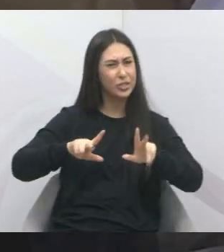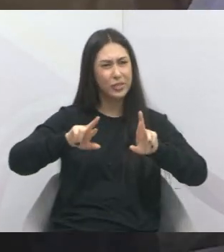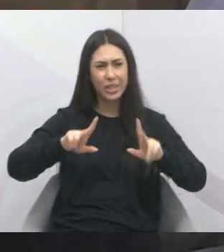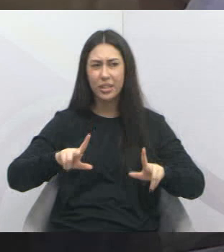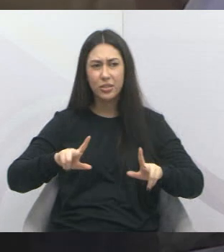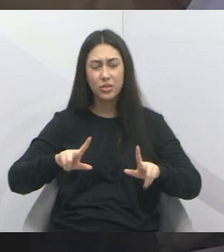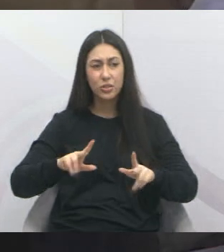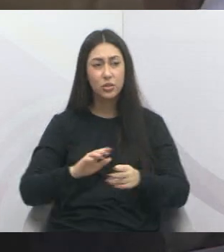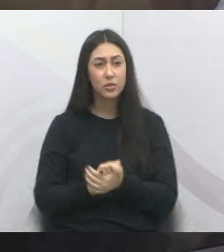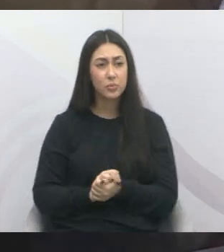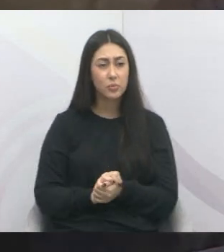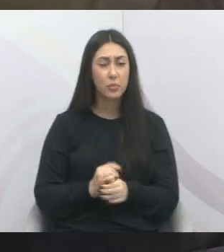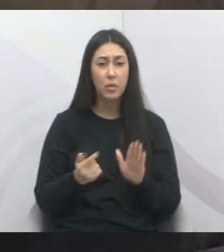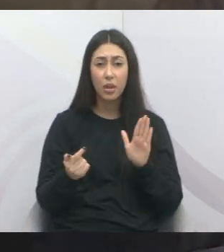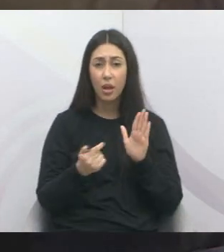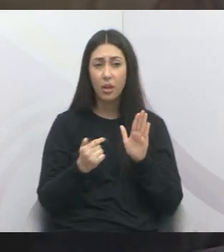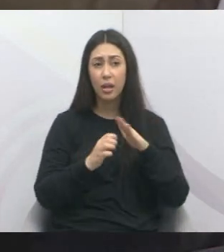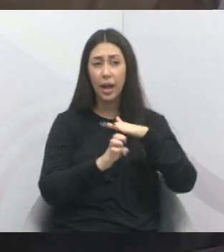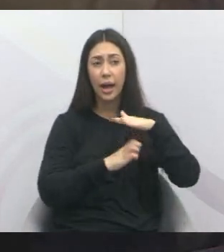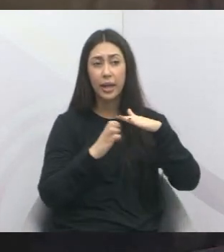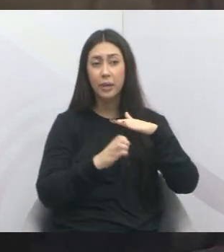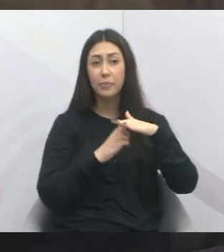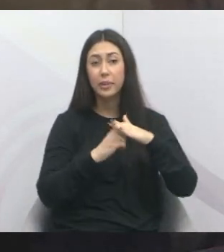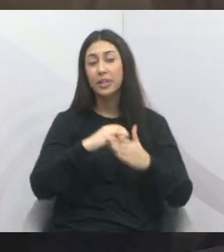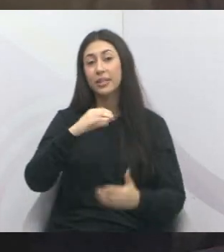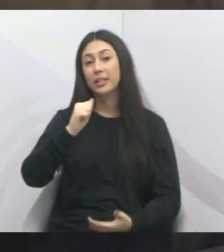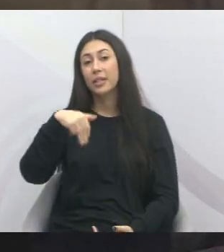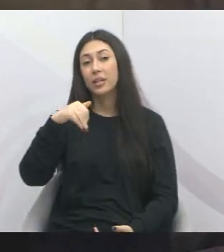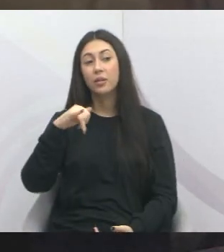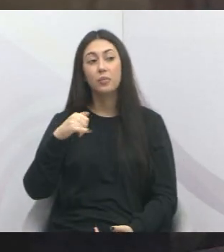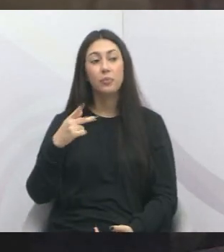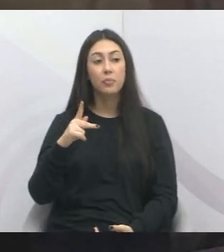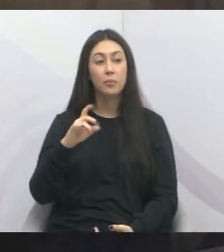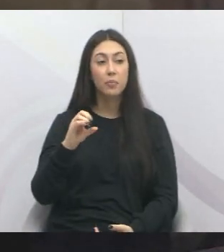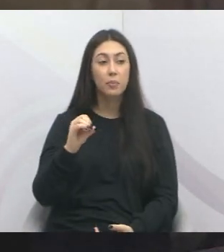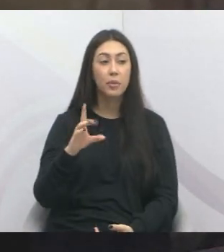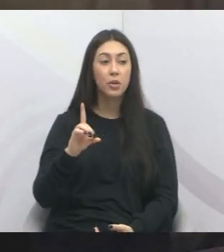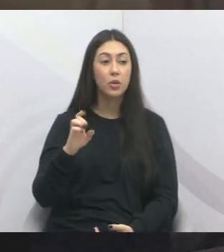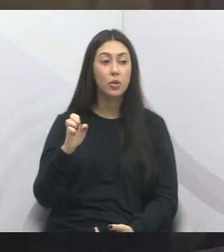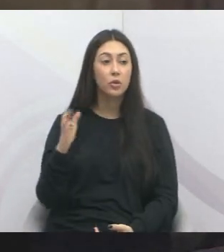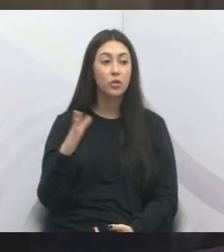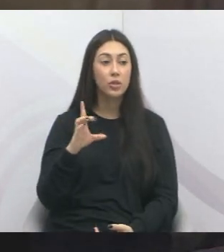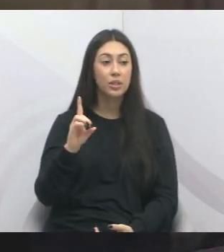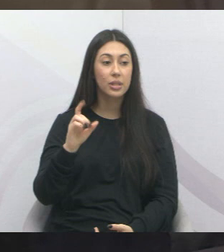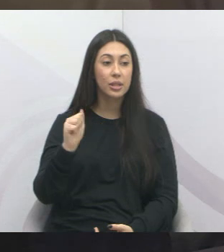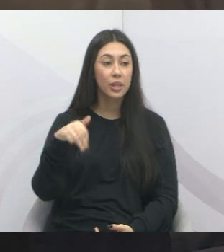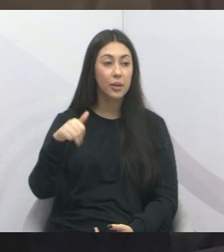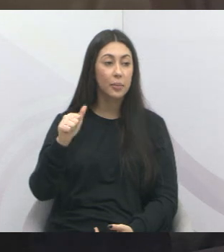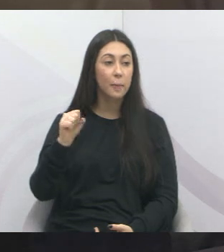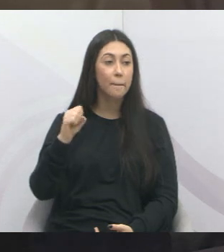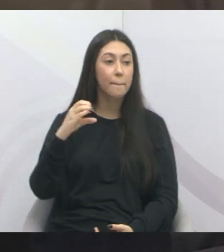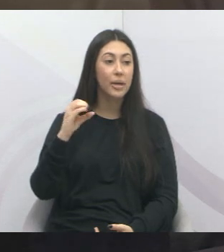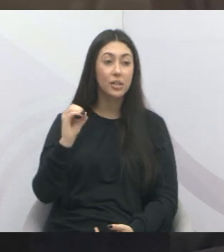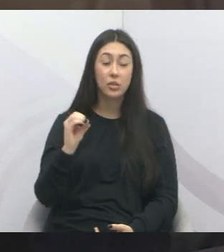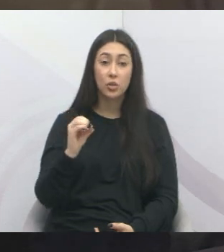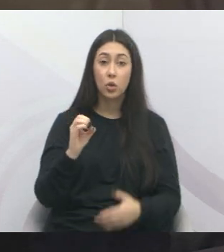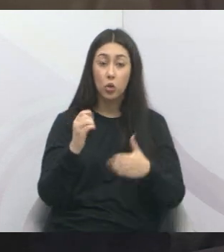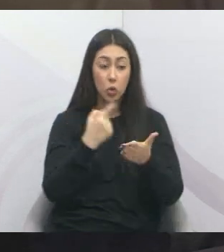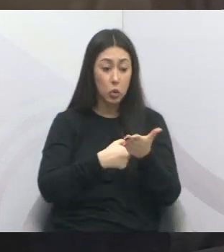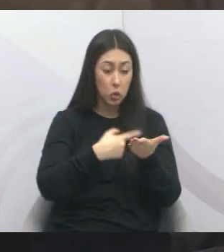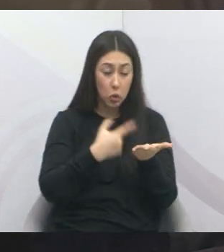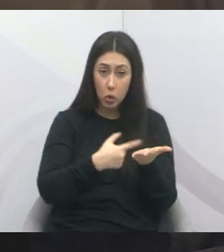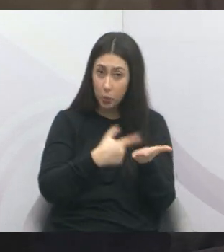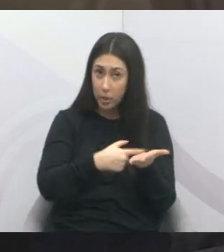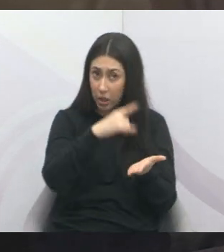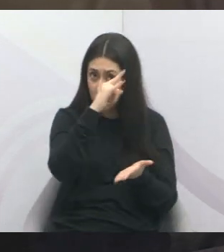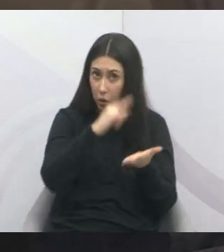número. Aqui, a empresa Caminho de Damasco encerrou as suas atividades na cidade, acabou o contrato dela, foi